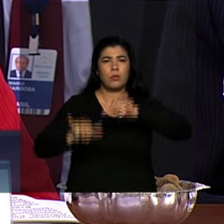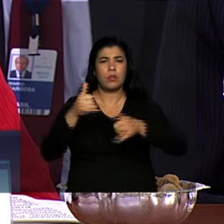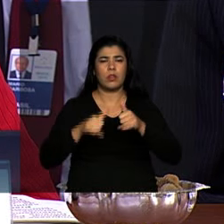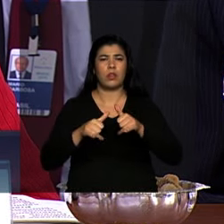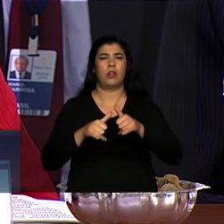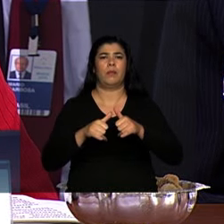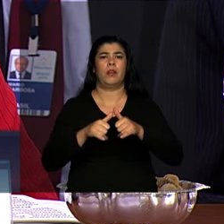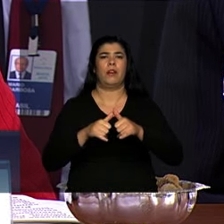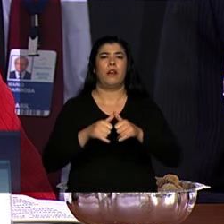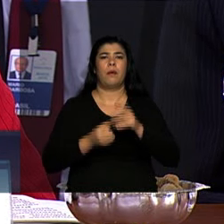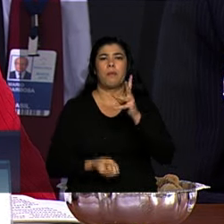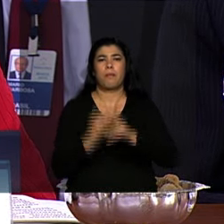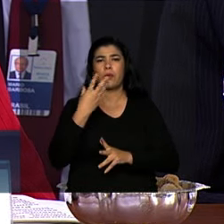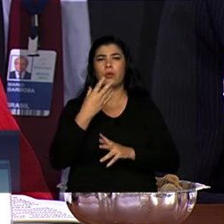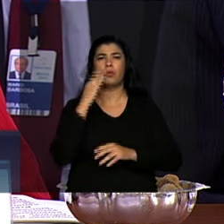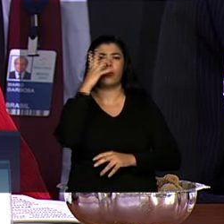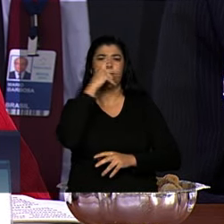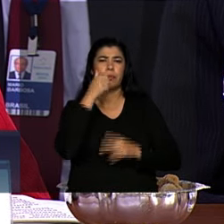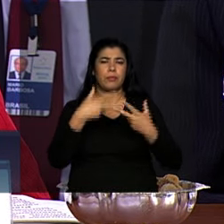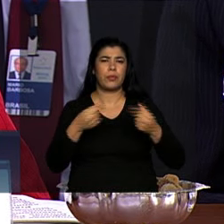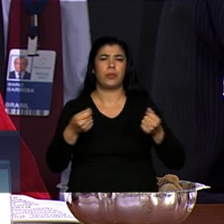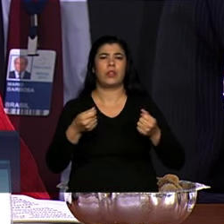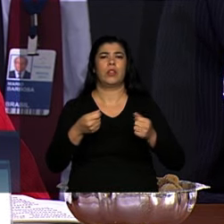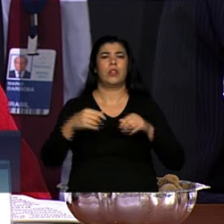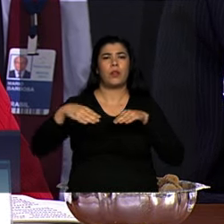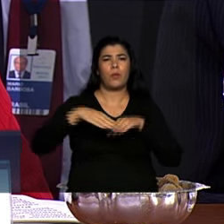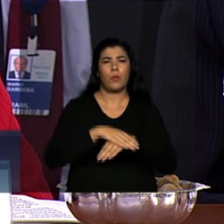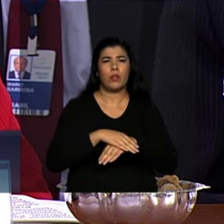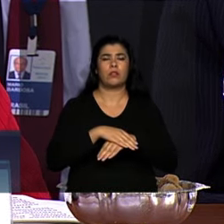softwares, eletroeletrônicos e calçados.